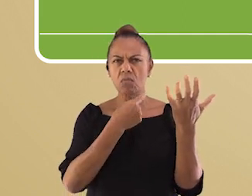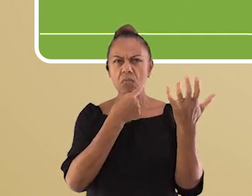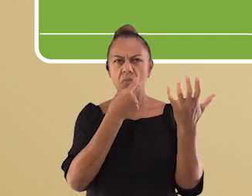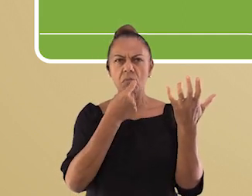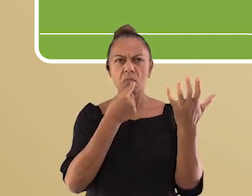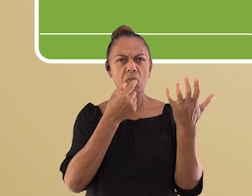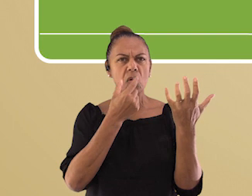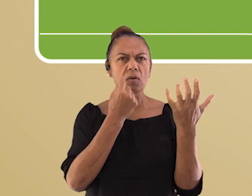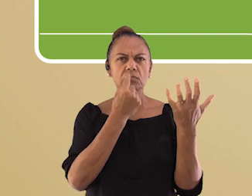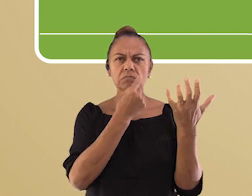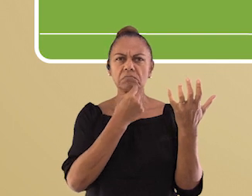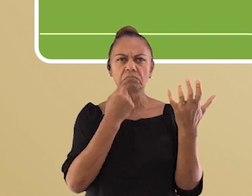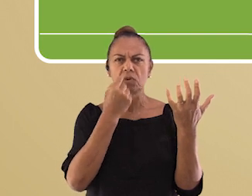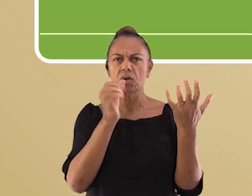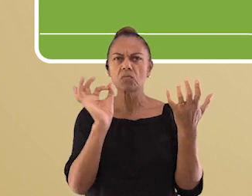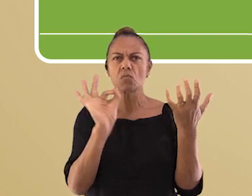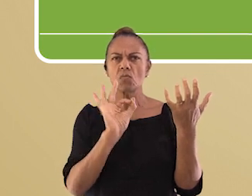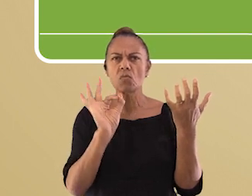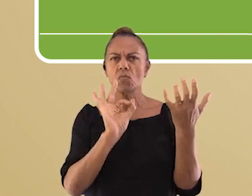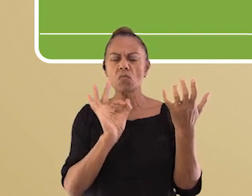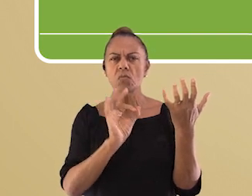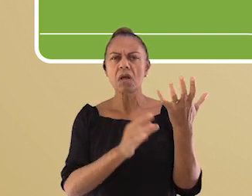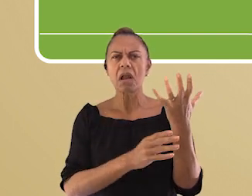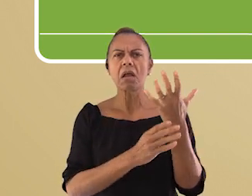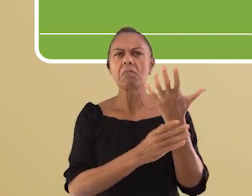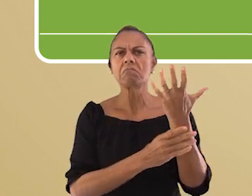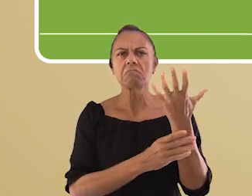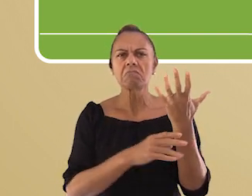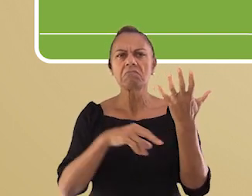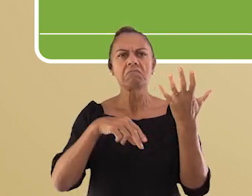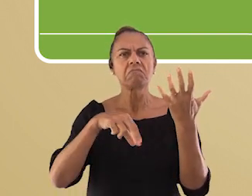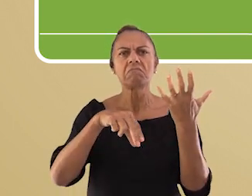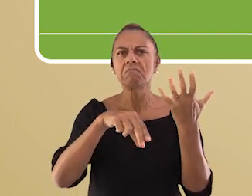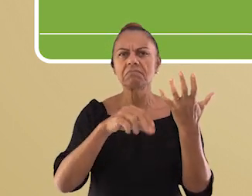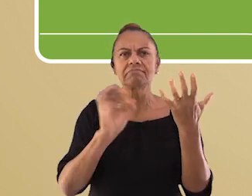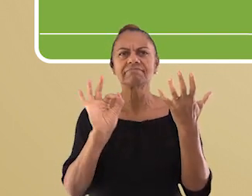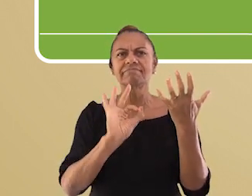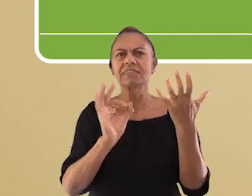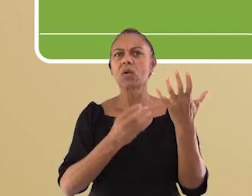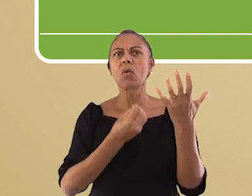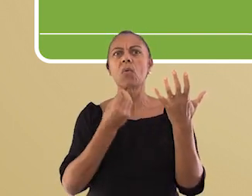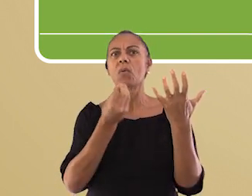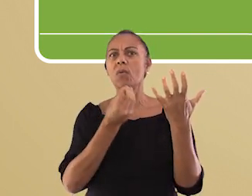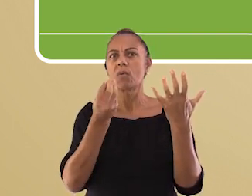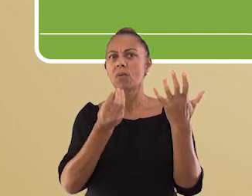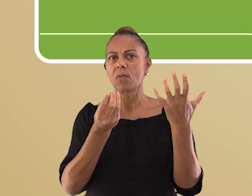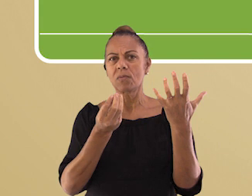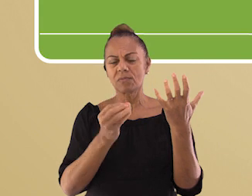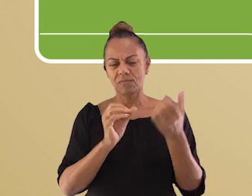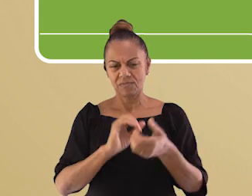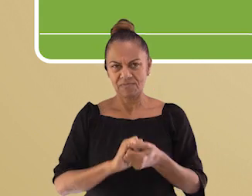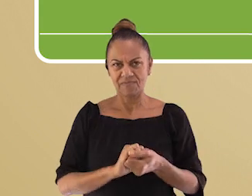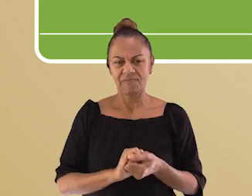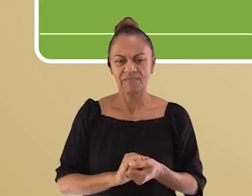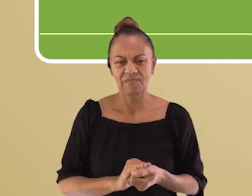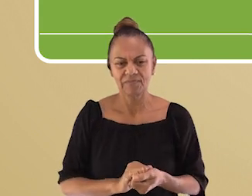nem se movimenta, quero que pensem. Vou te dar 15 segundos.